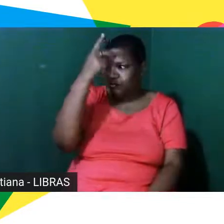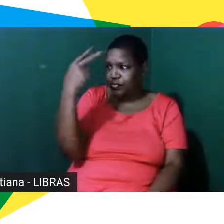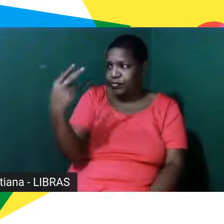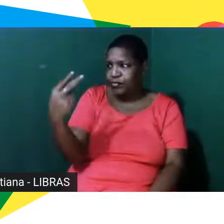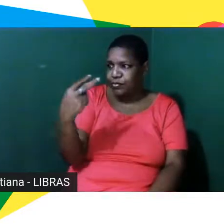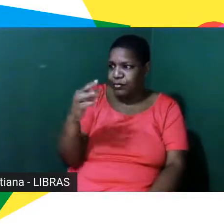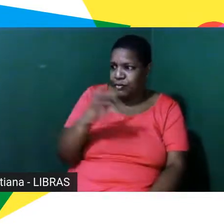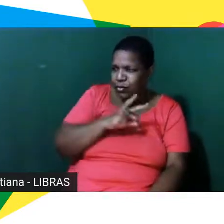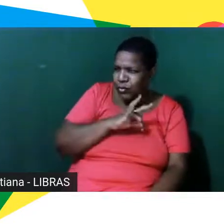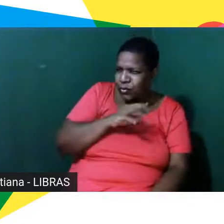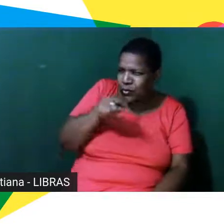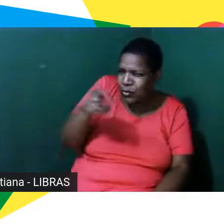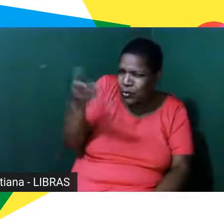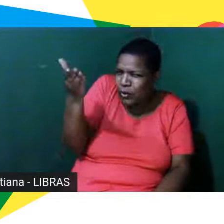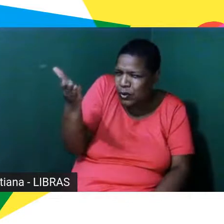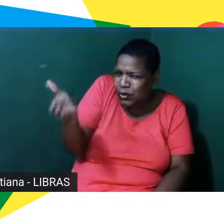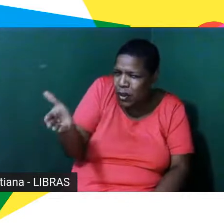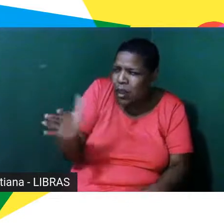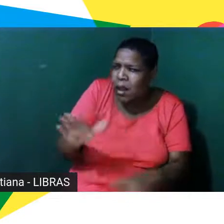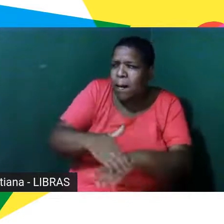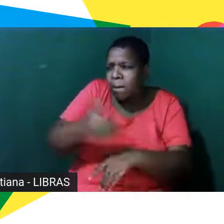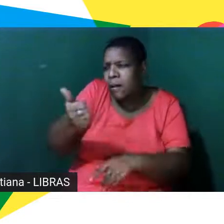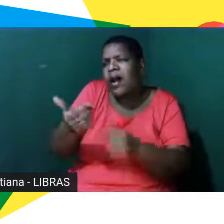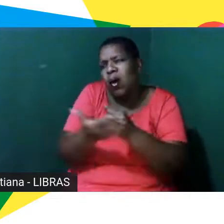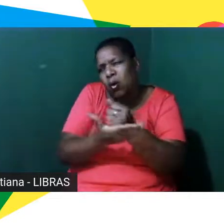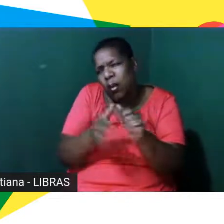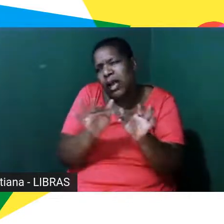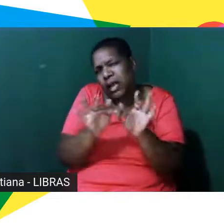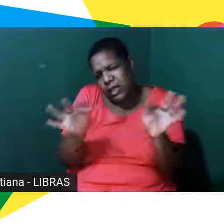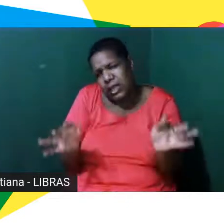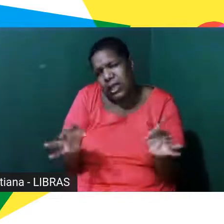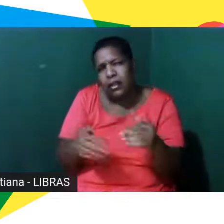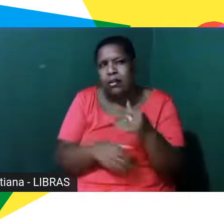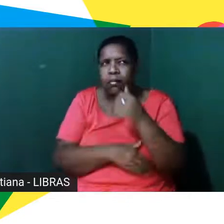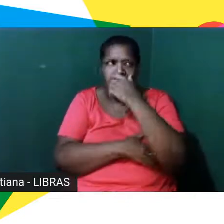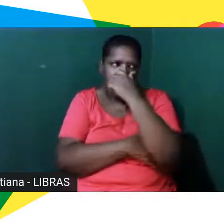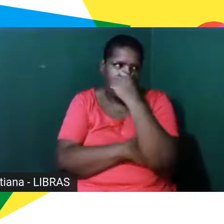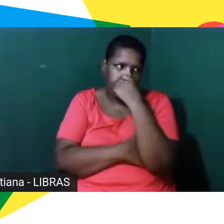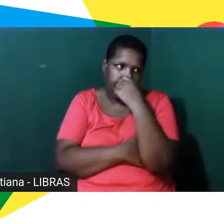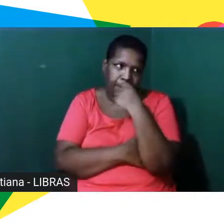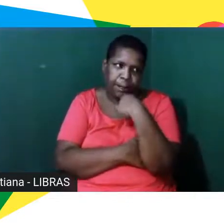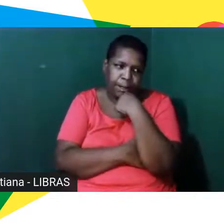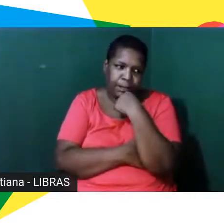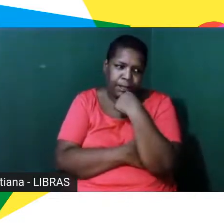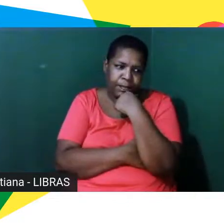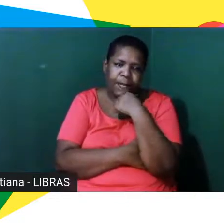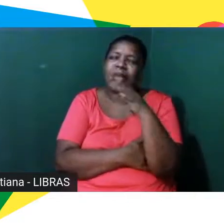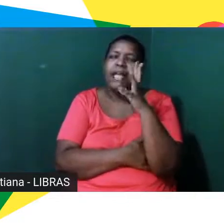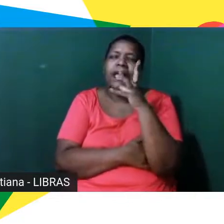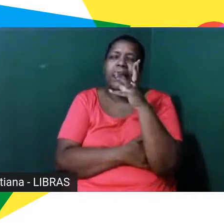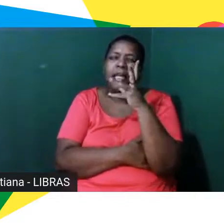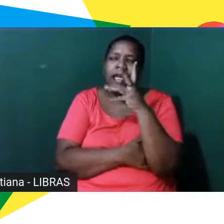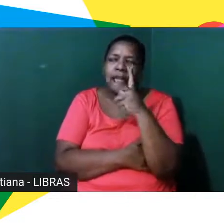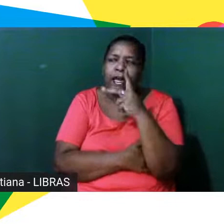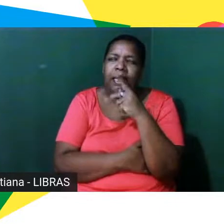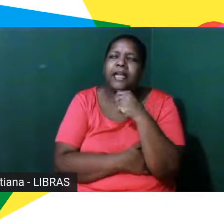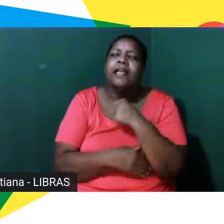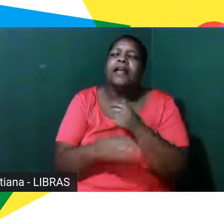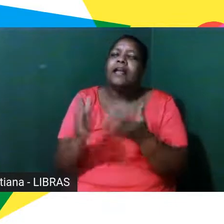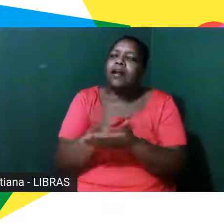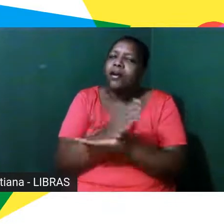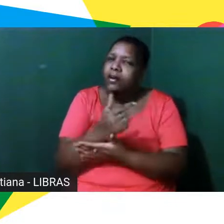você fazer isso tudo é melhor você fazer o básico e eu demorei algumas semanas para